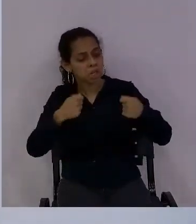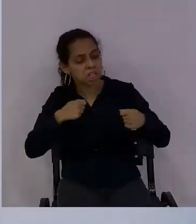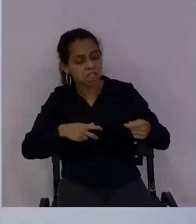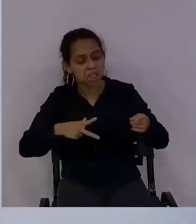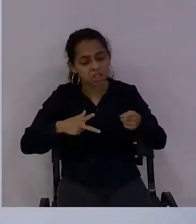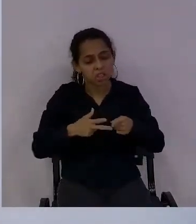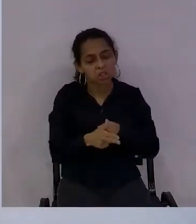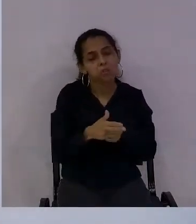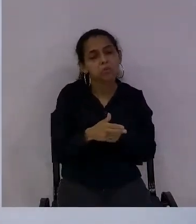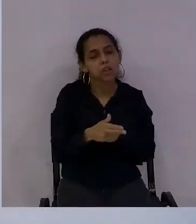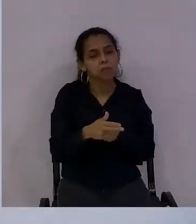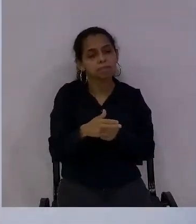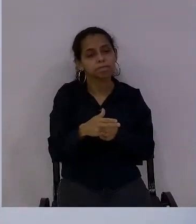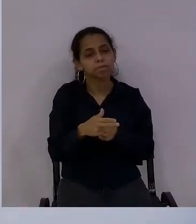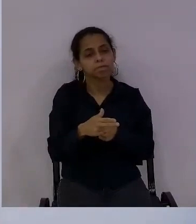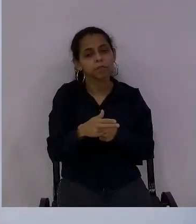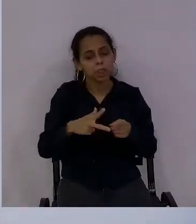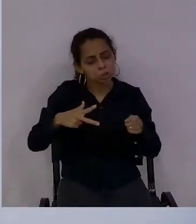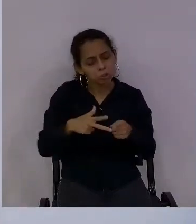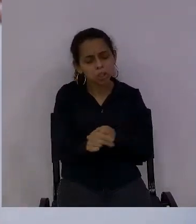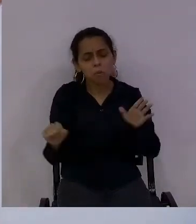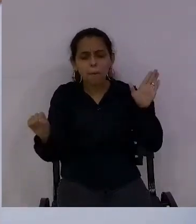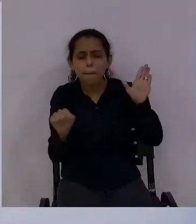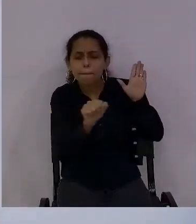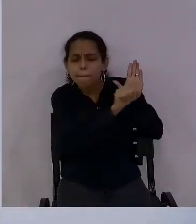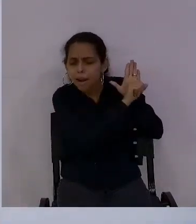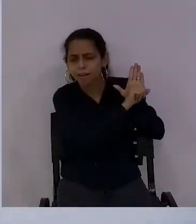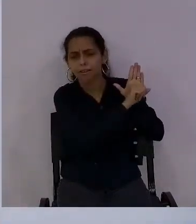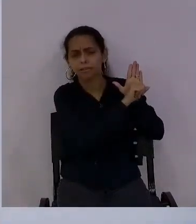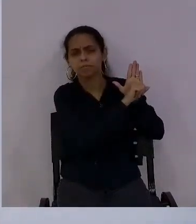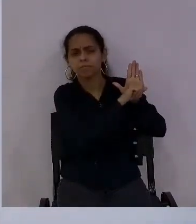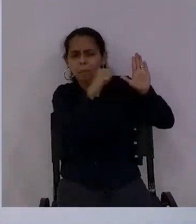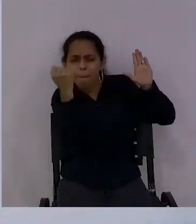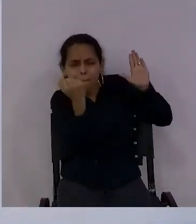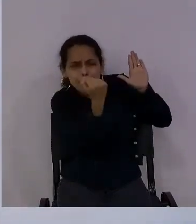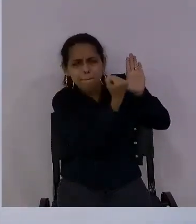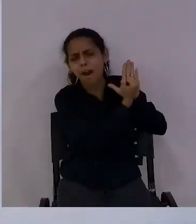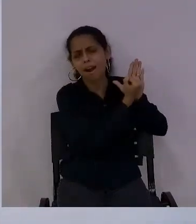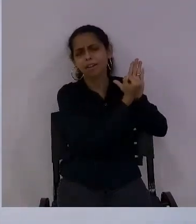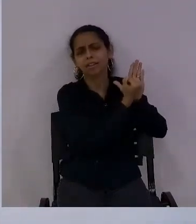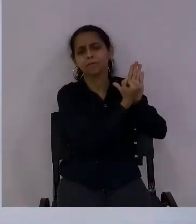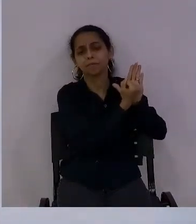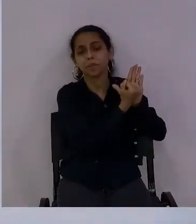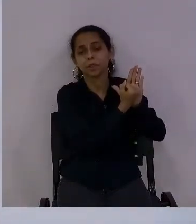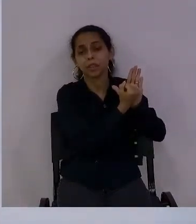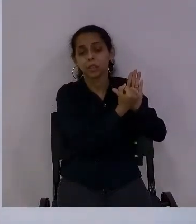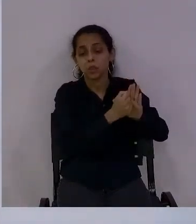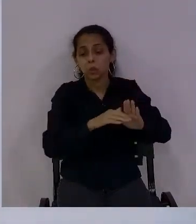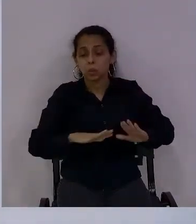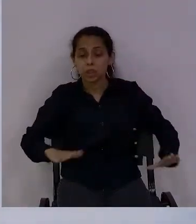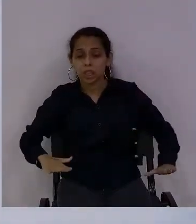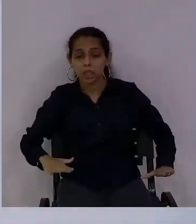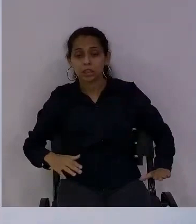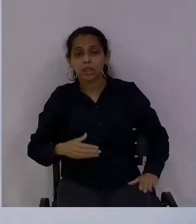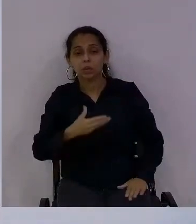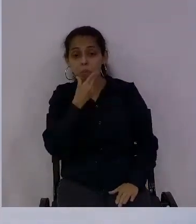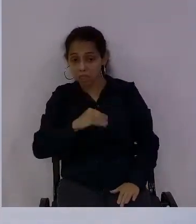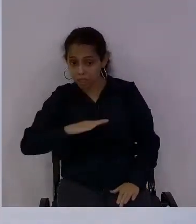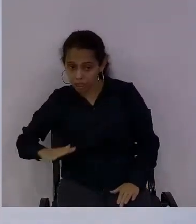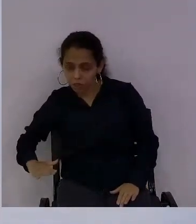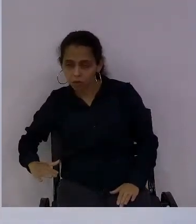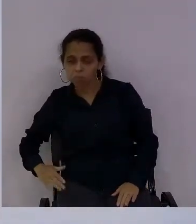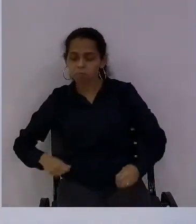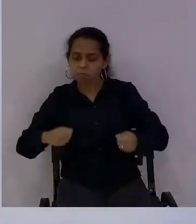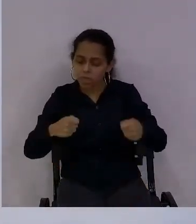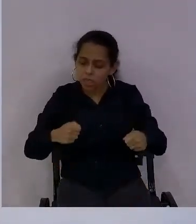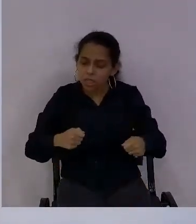visível. O menino, nascido no 8º dia, deveria ser circuncidado. A circuncisão